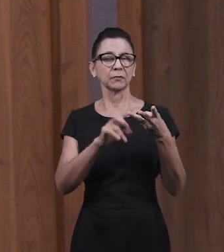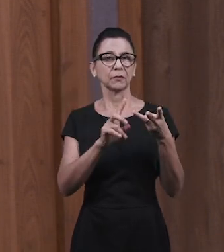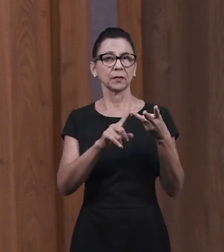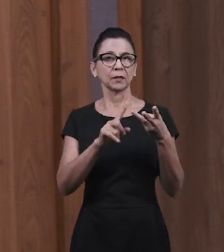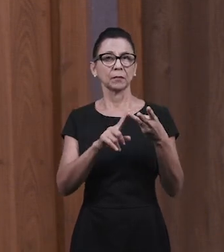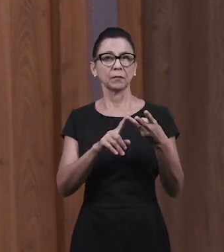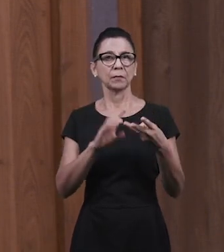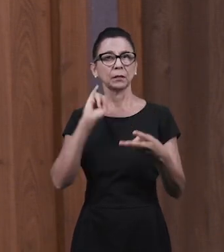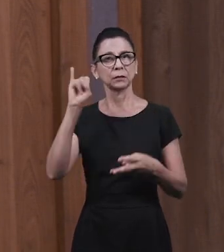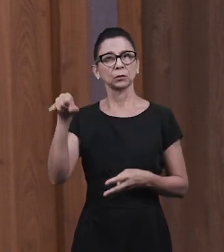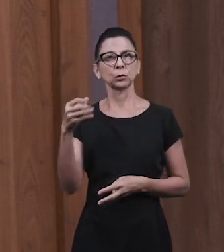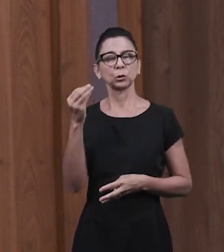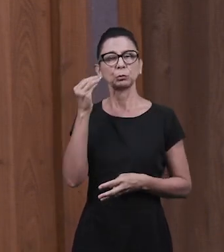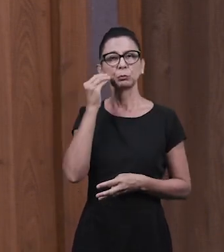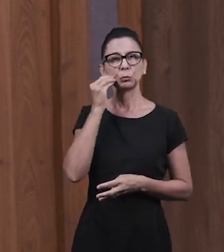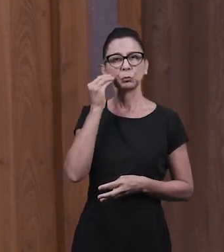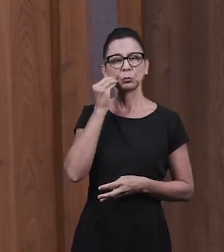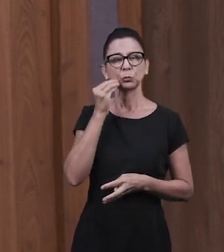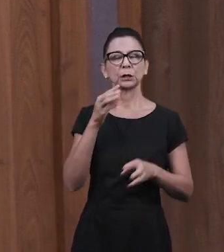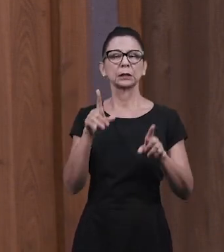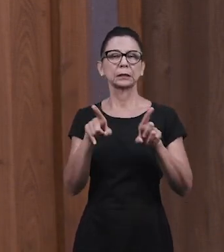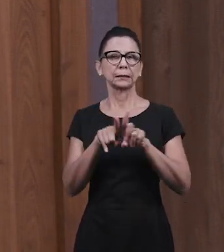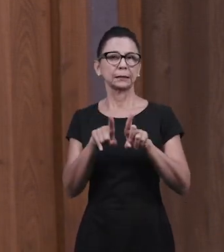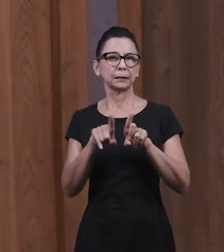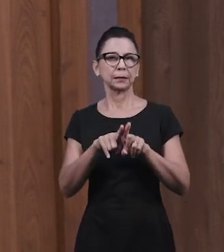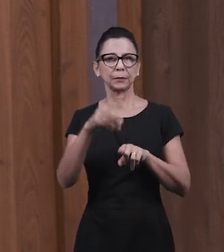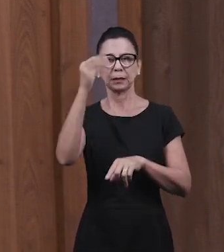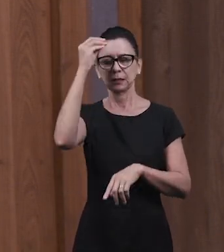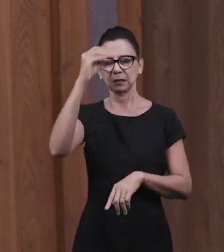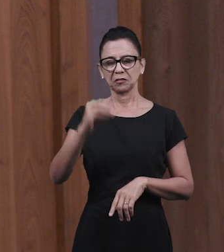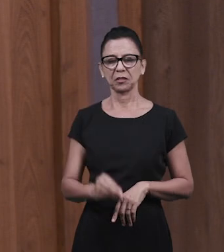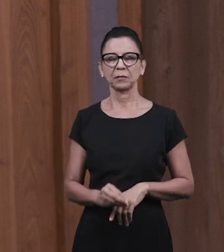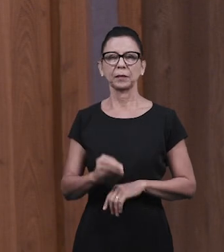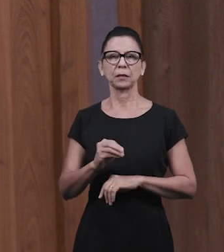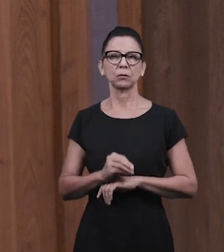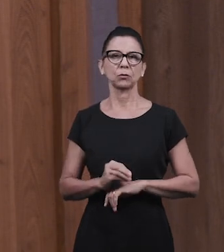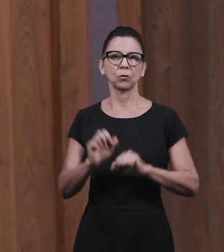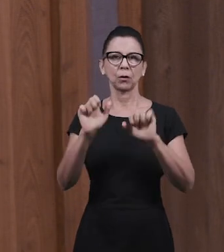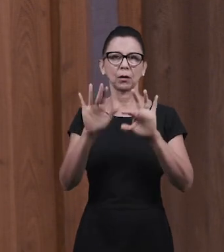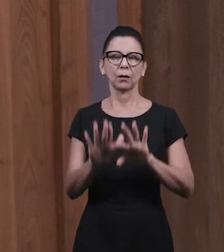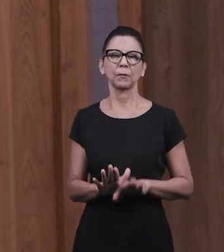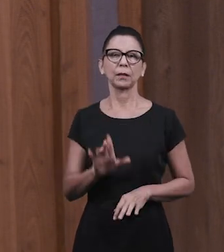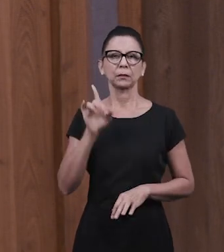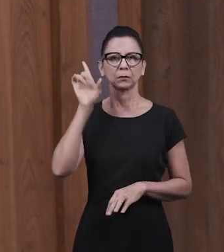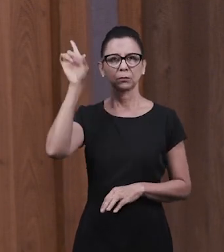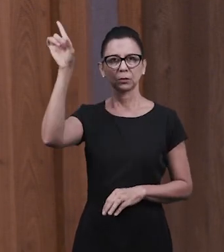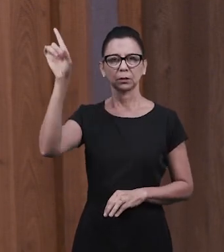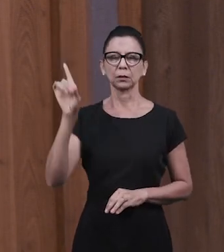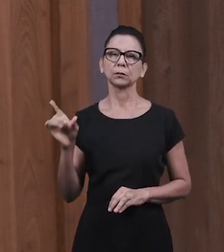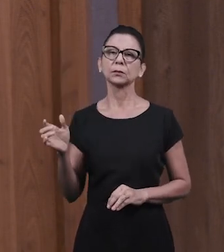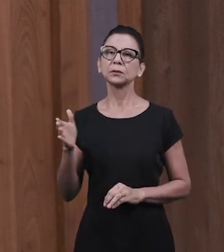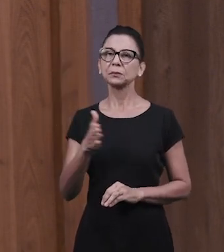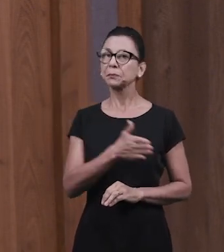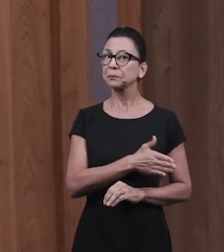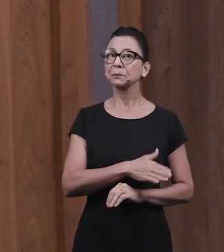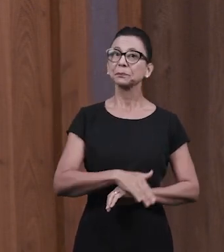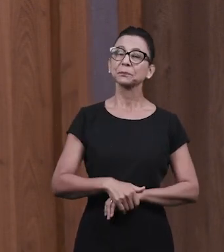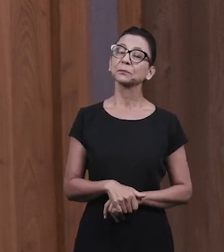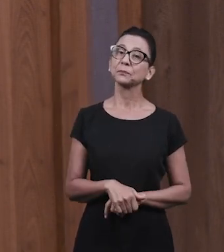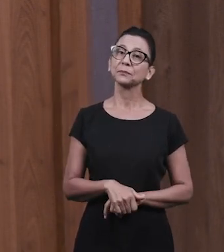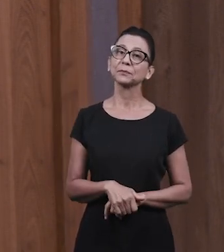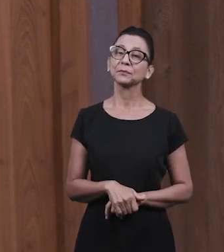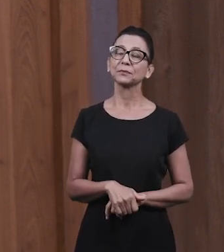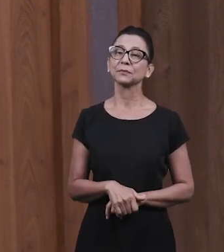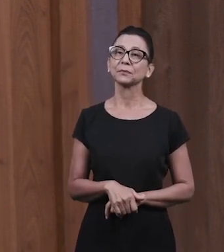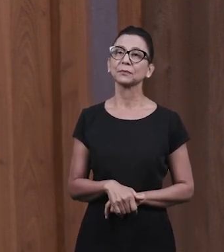Isso está relacionado exatamente a essa parte da semeadura que caiu entre os espinhos. Muito bem colocado na sua